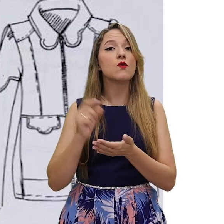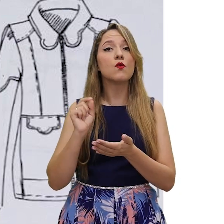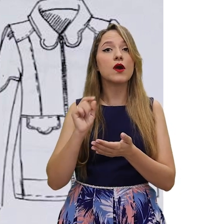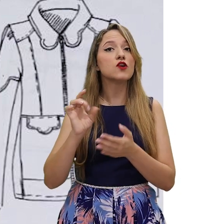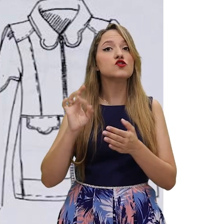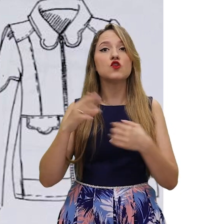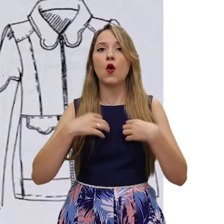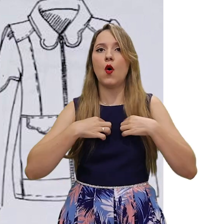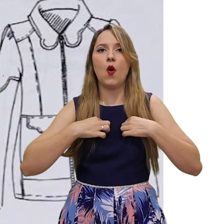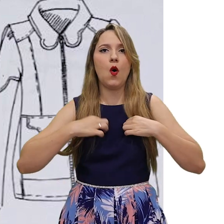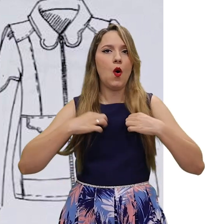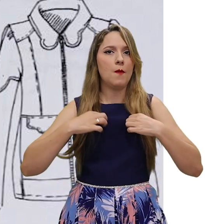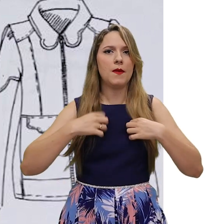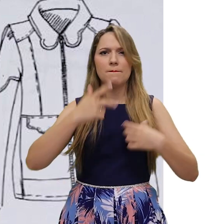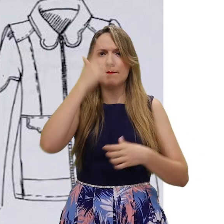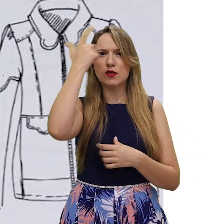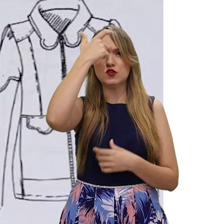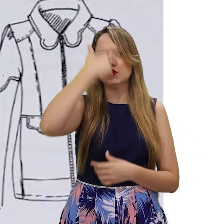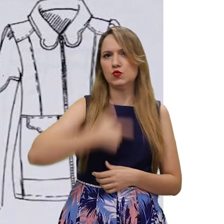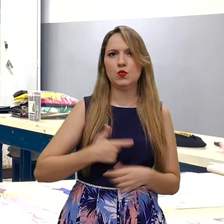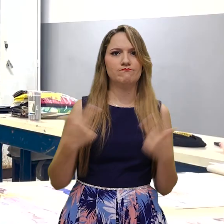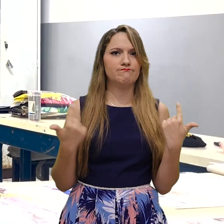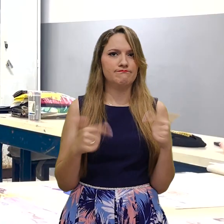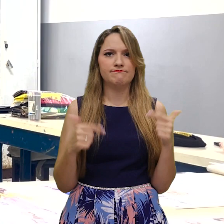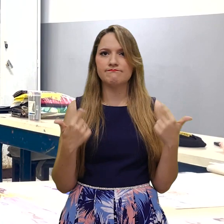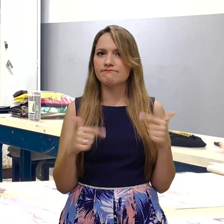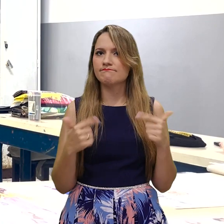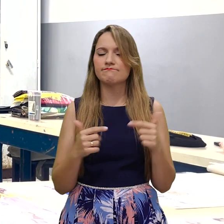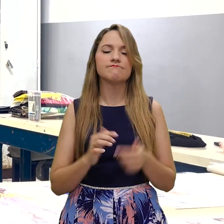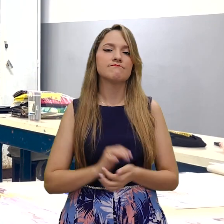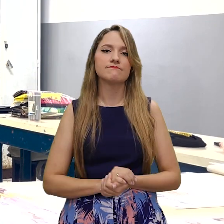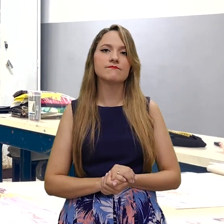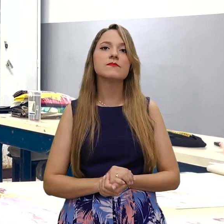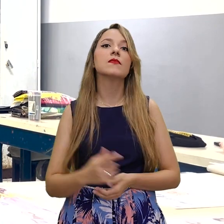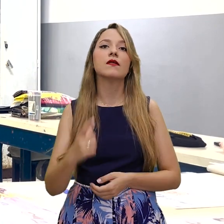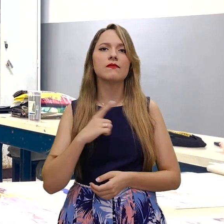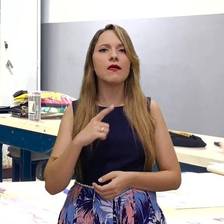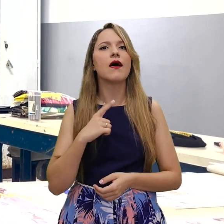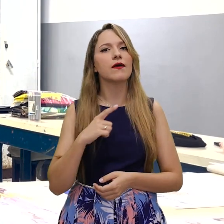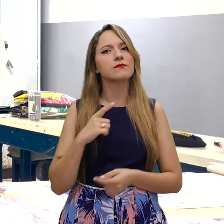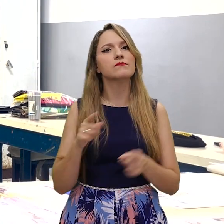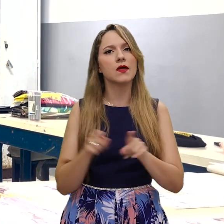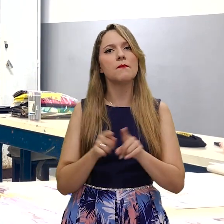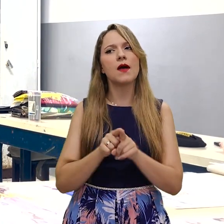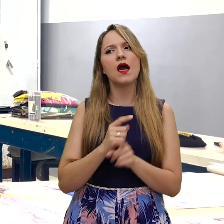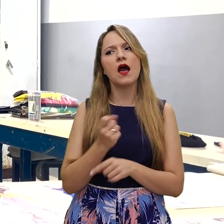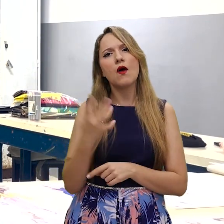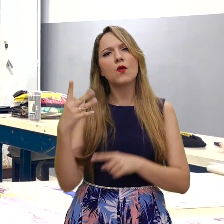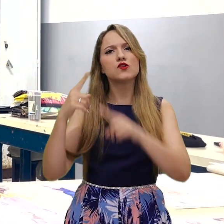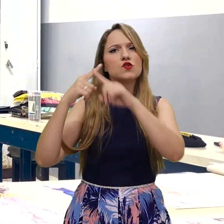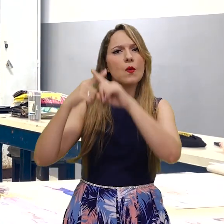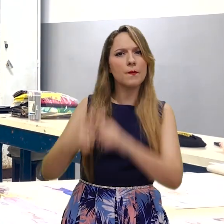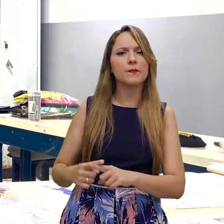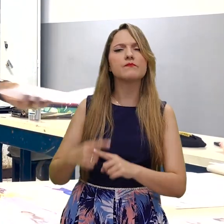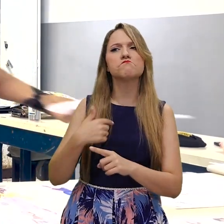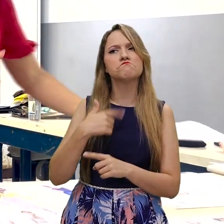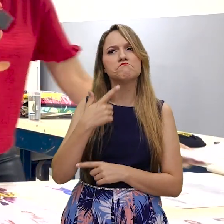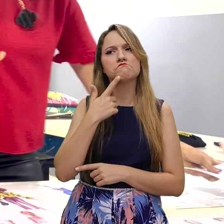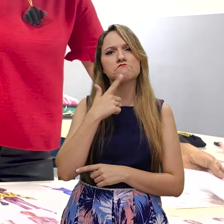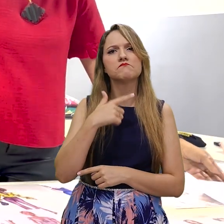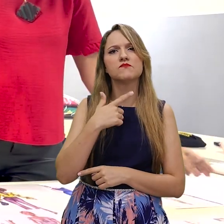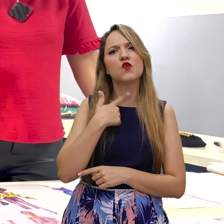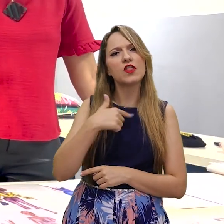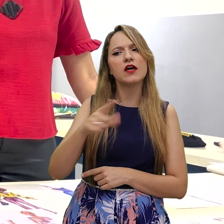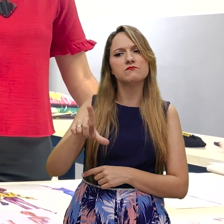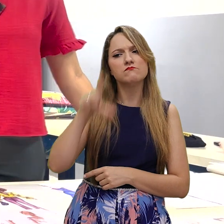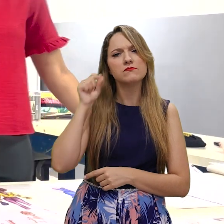então não aparece o corpinho. Então algumas confecções também preferem o desenho planificado. Então isso